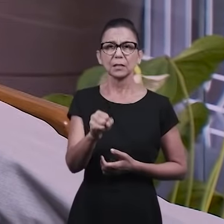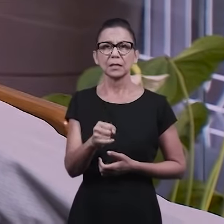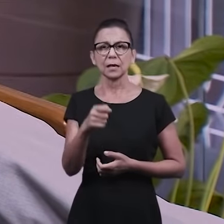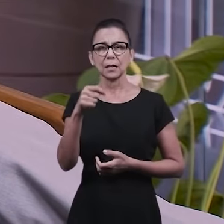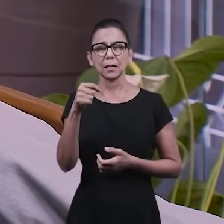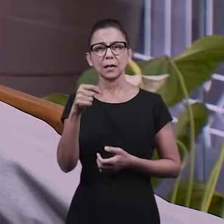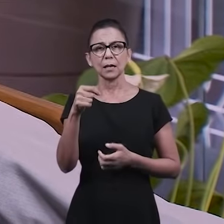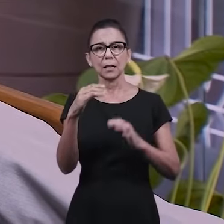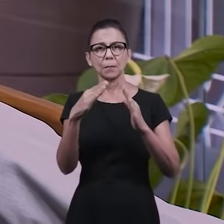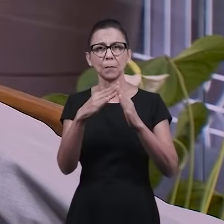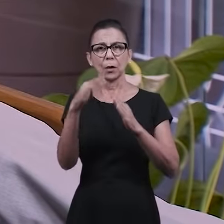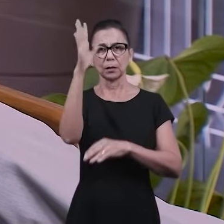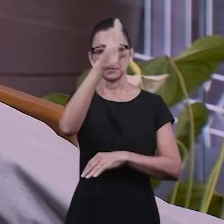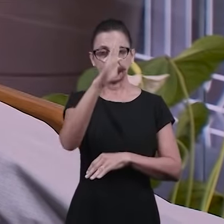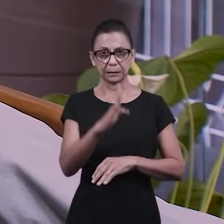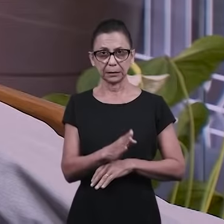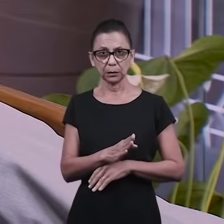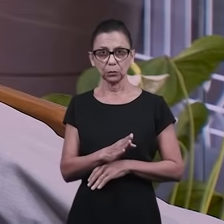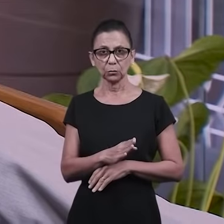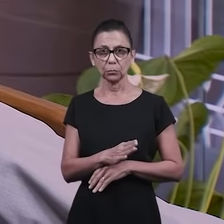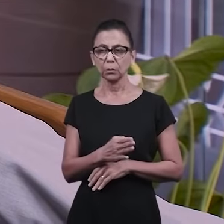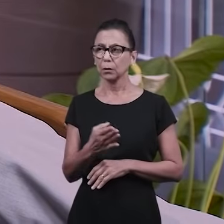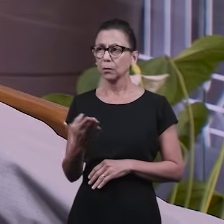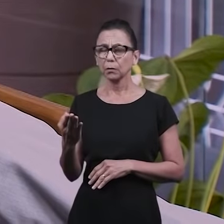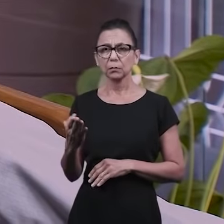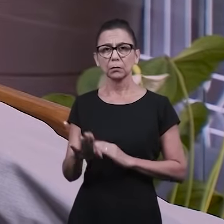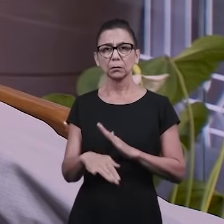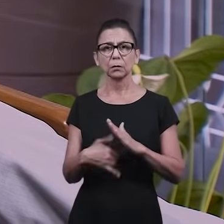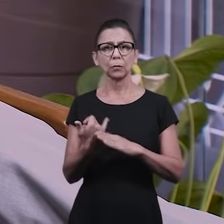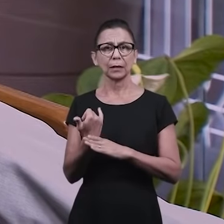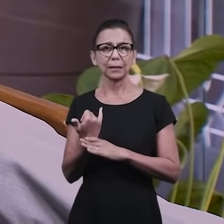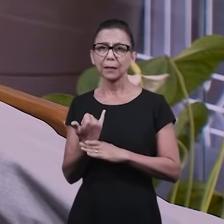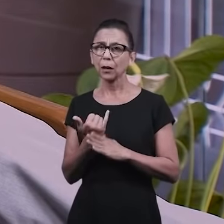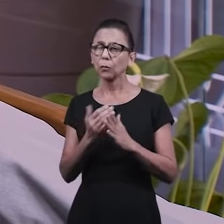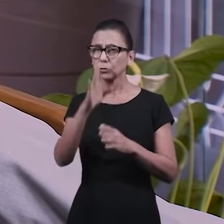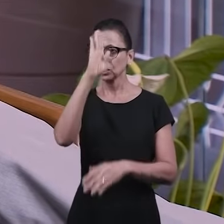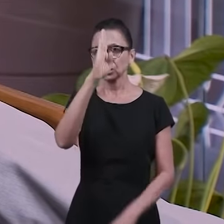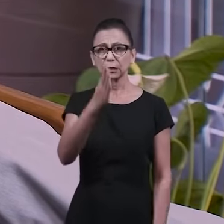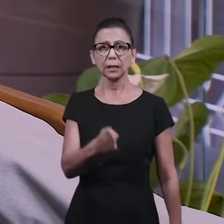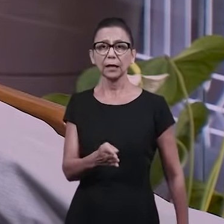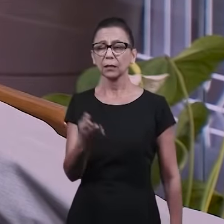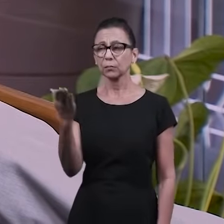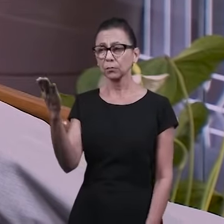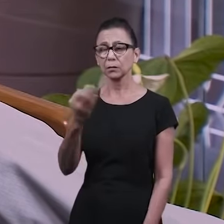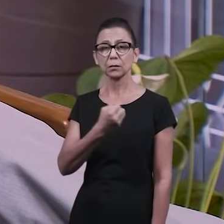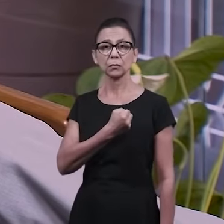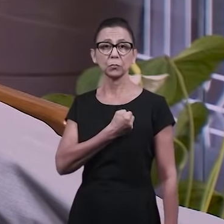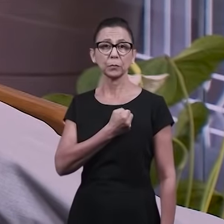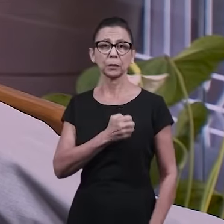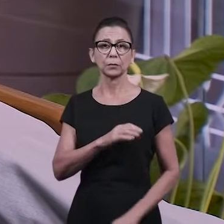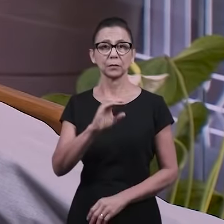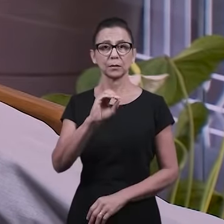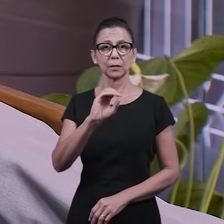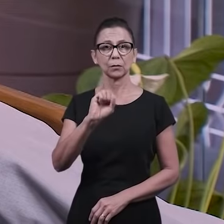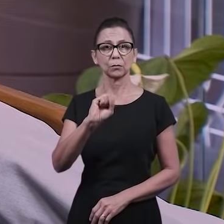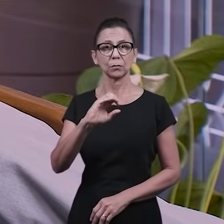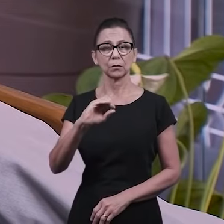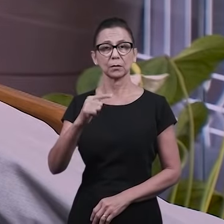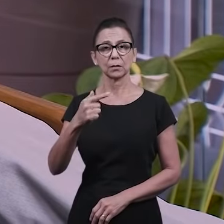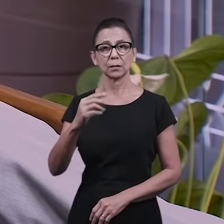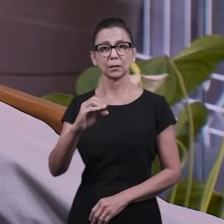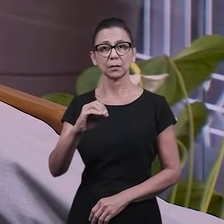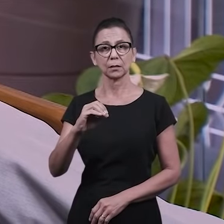um canal direto para te atender. Ligue gratuitamente a qualquer hora do dia ou da noite para este número que está aparecendo na tela, 0800